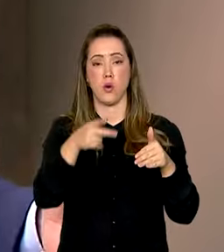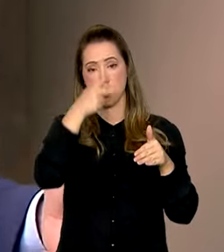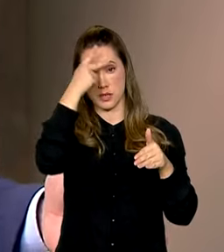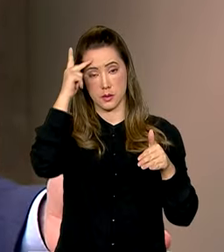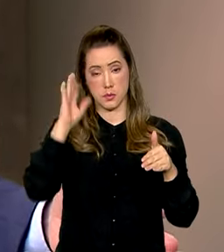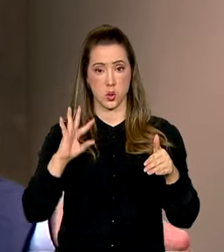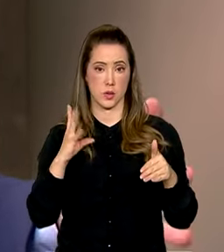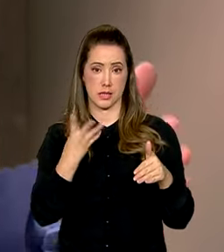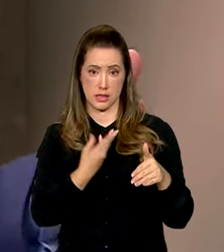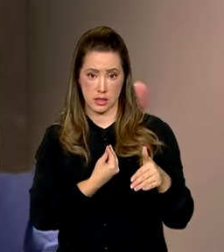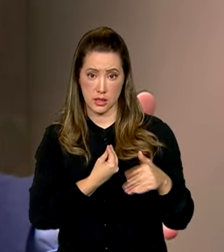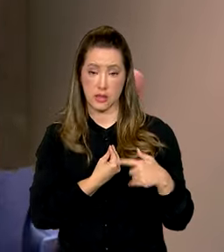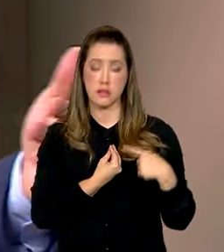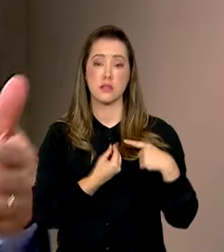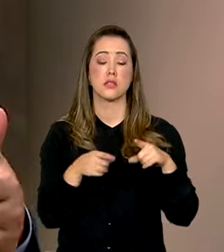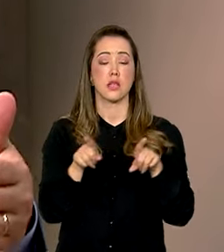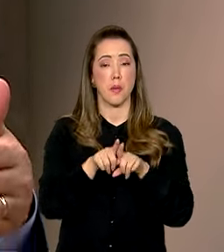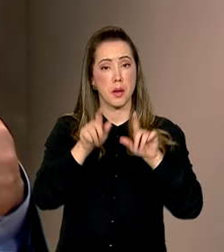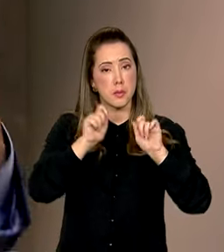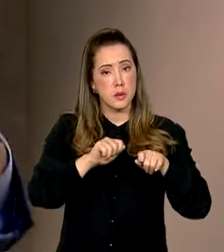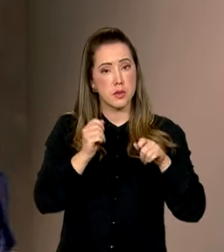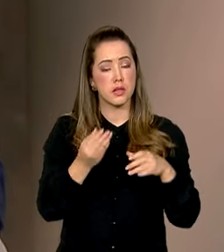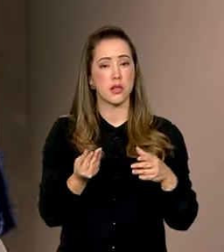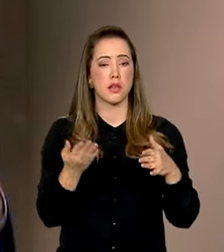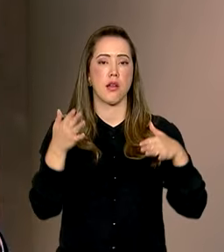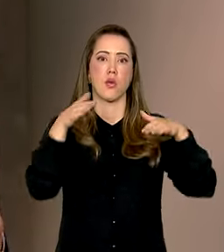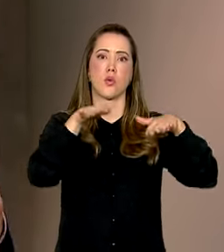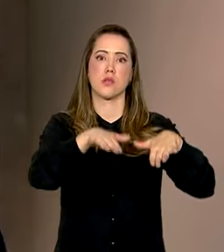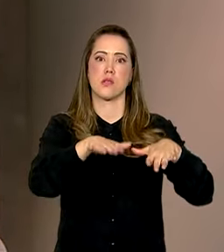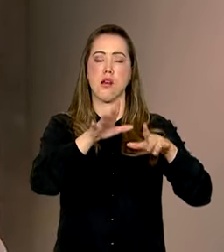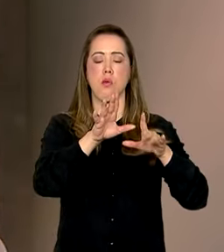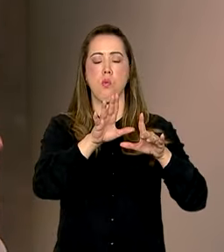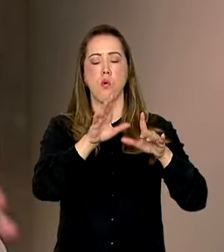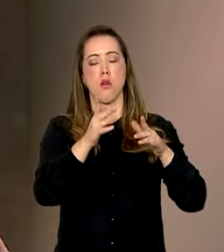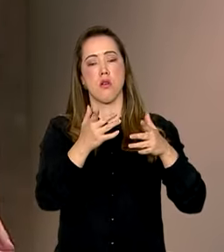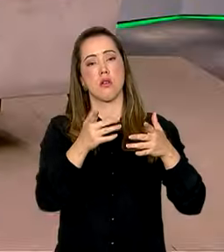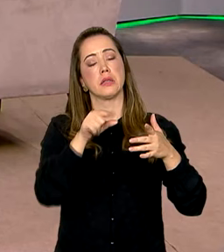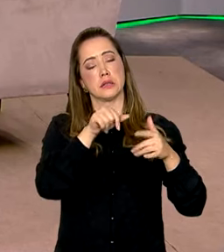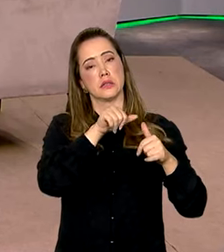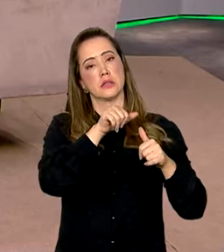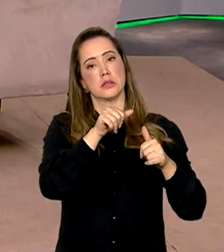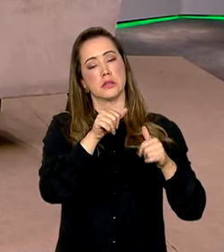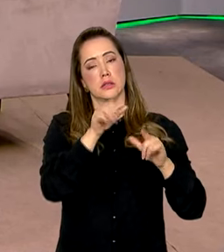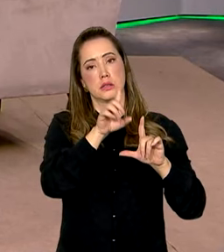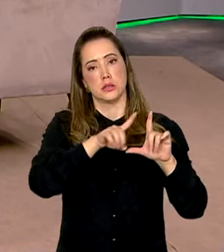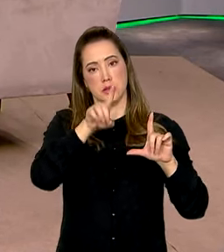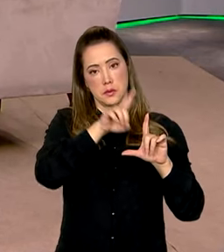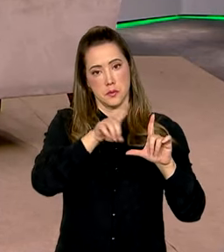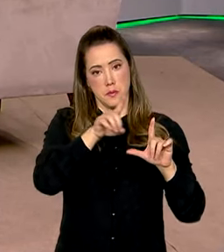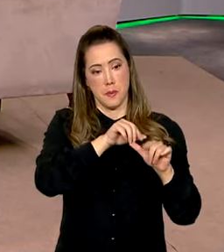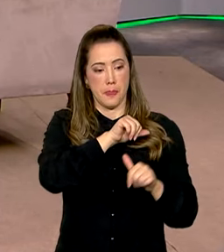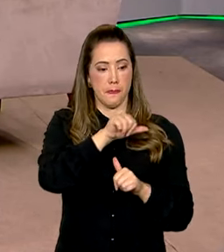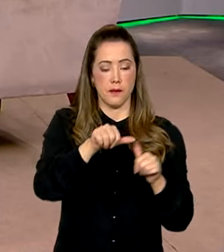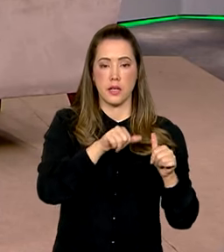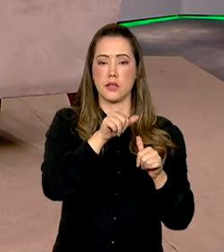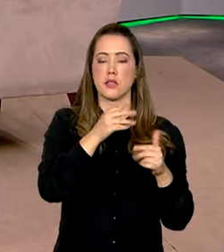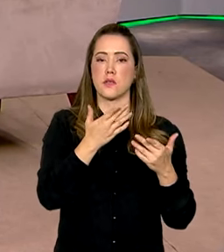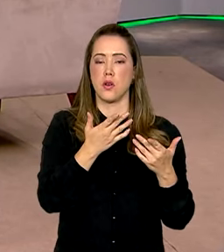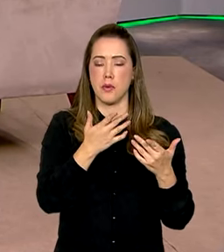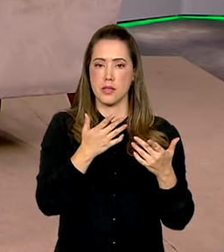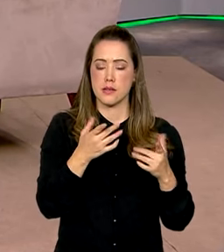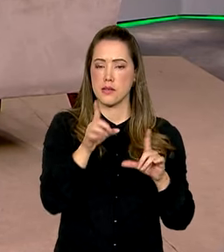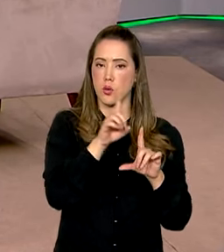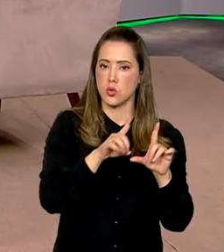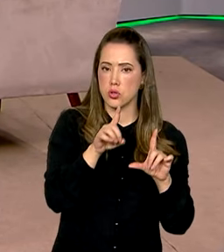também possibilitando a inclusão digital e a transformação digital nesses dois segmentos. Importante isso como